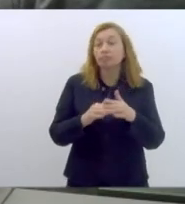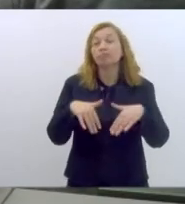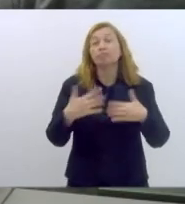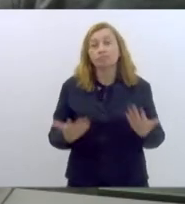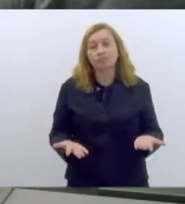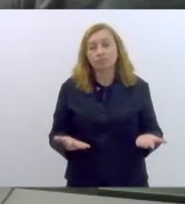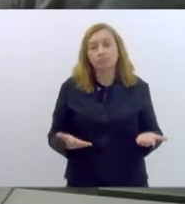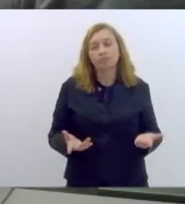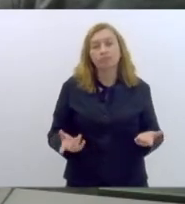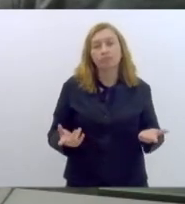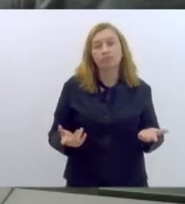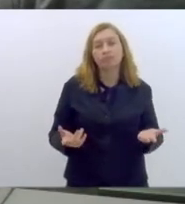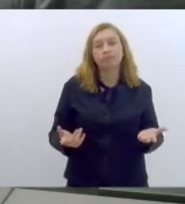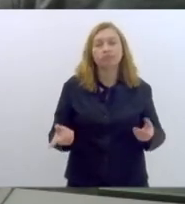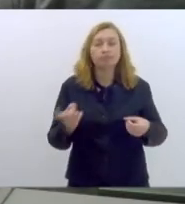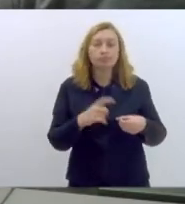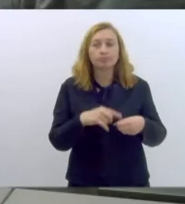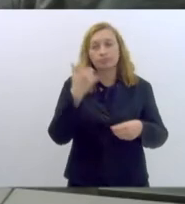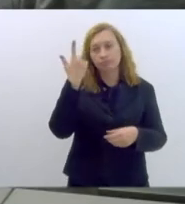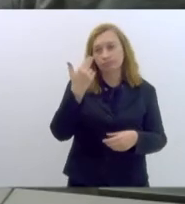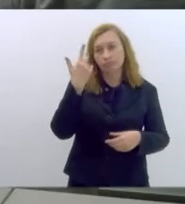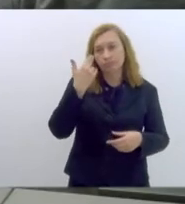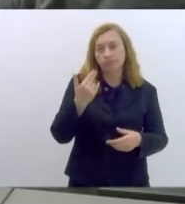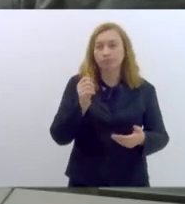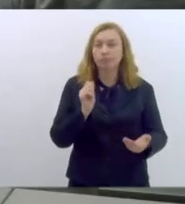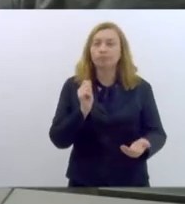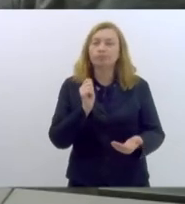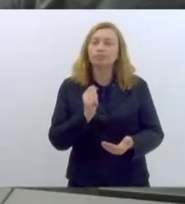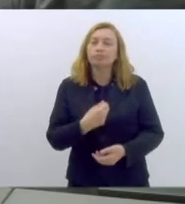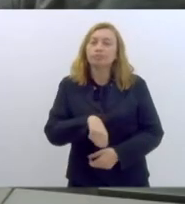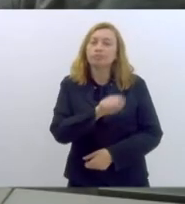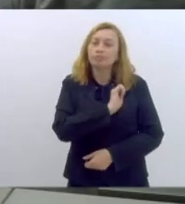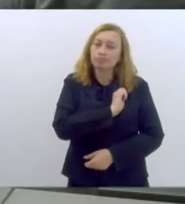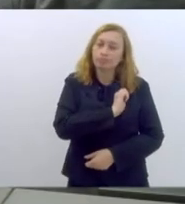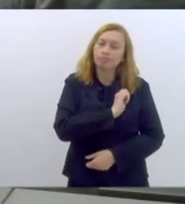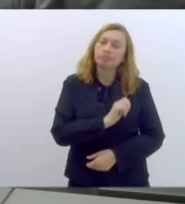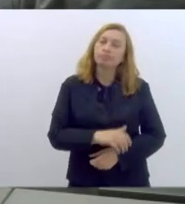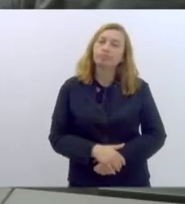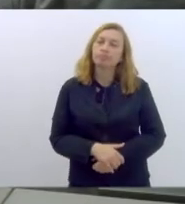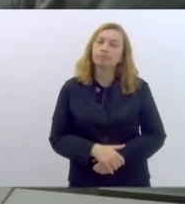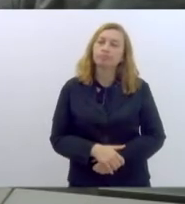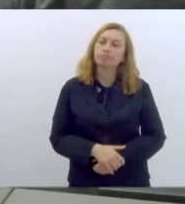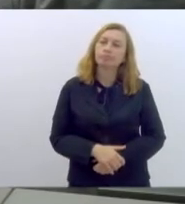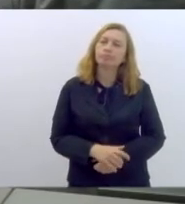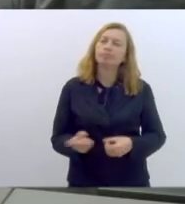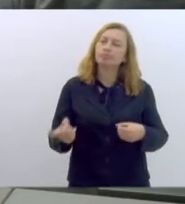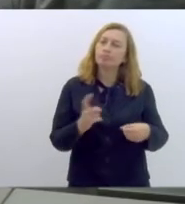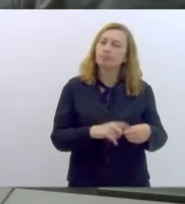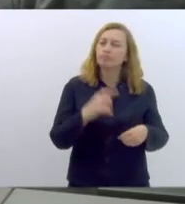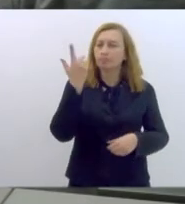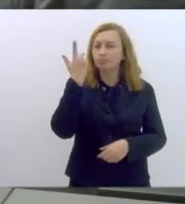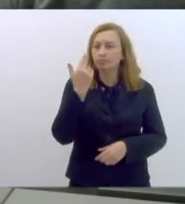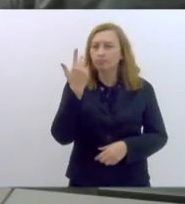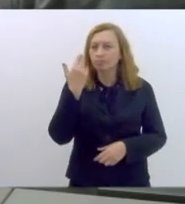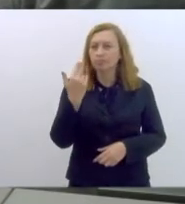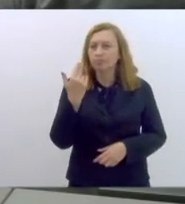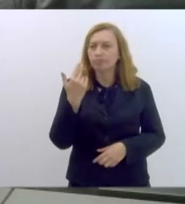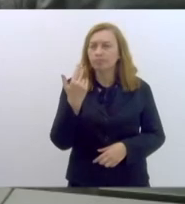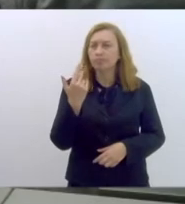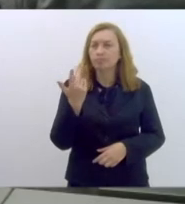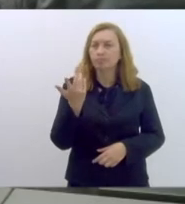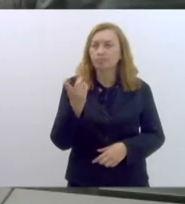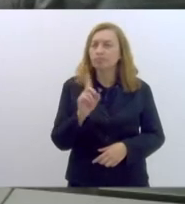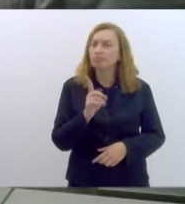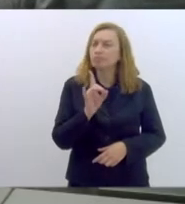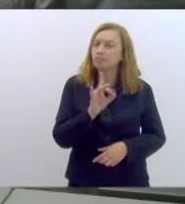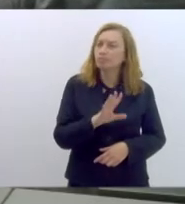que essa volta à normalidade, que esse regime de recuperação fiscal... ele tenha uma volta à normalidade, e uma volta à normalidade